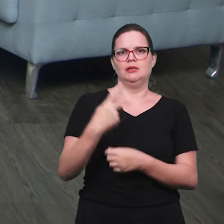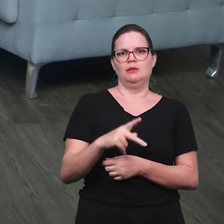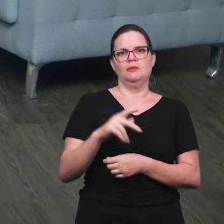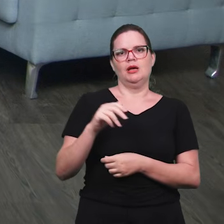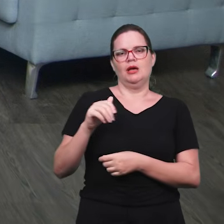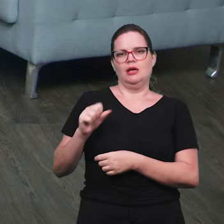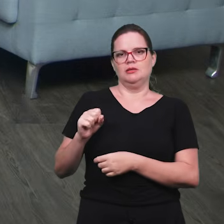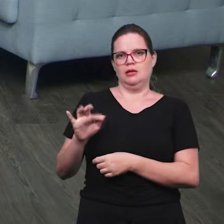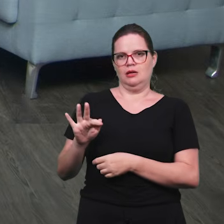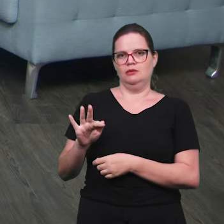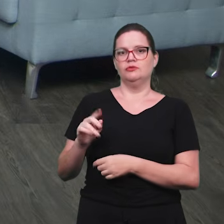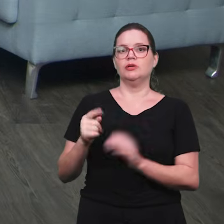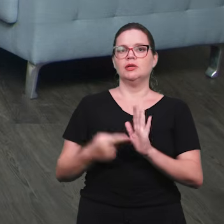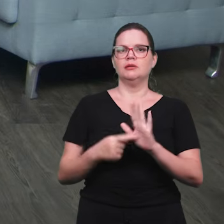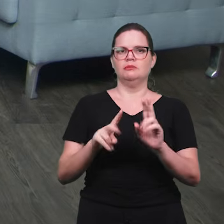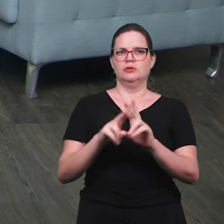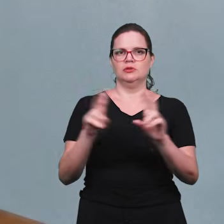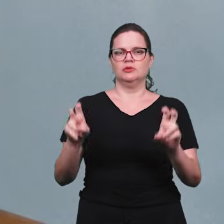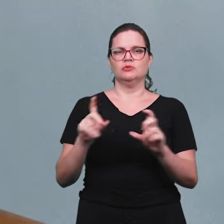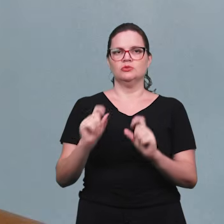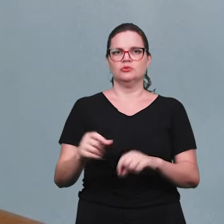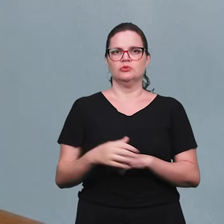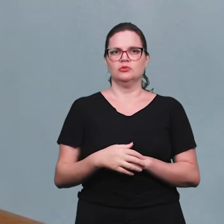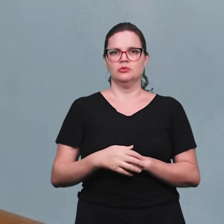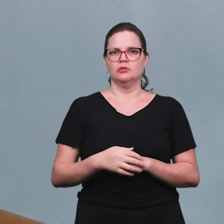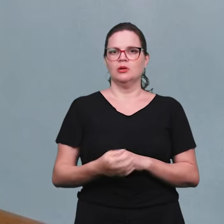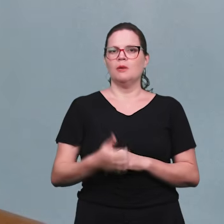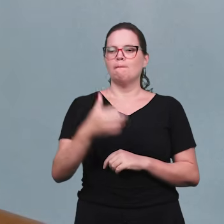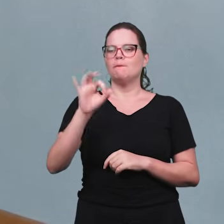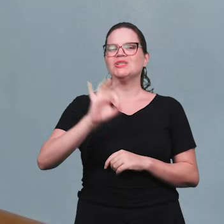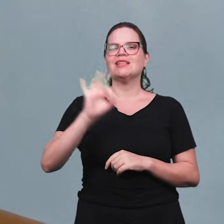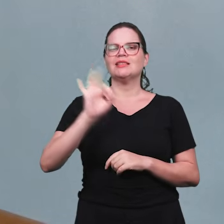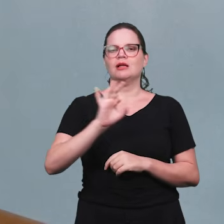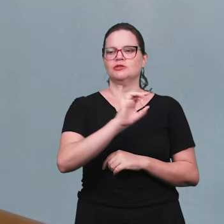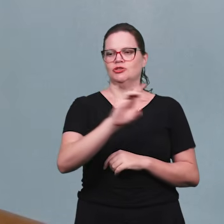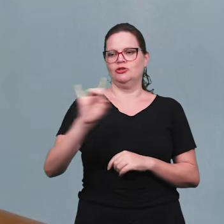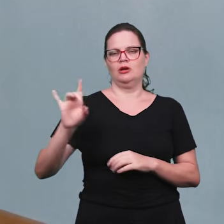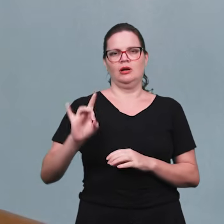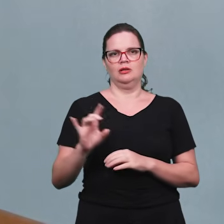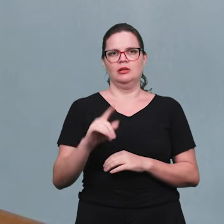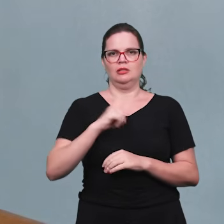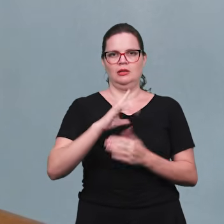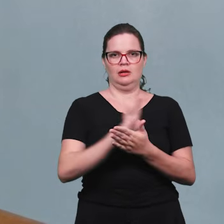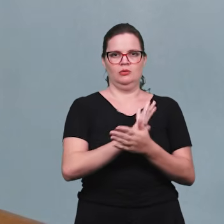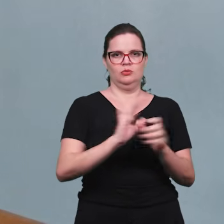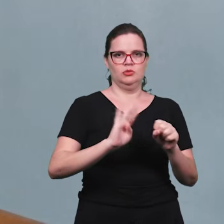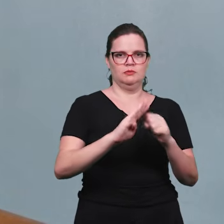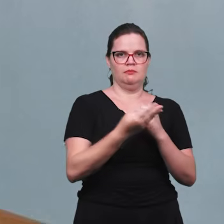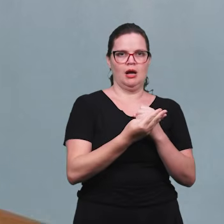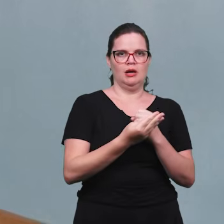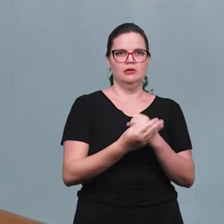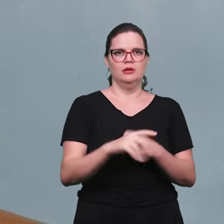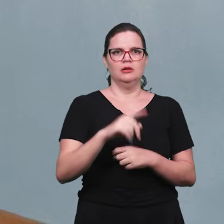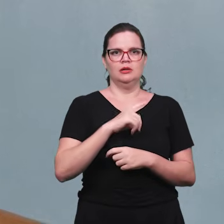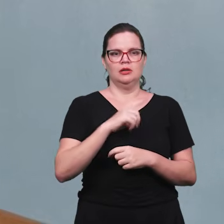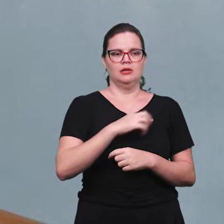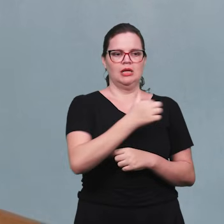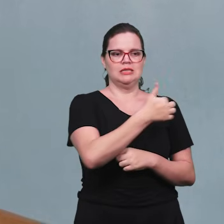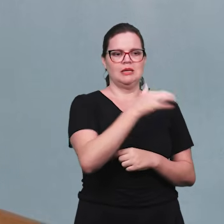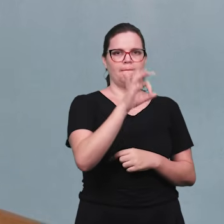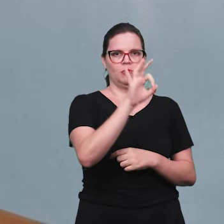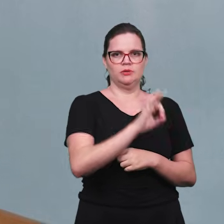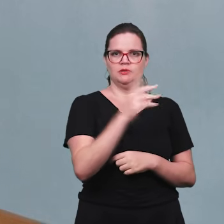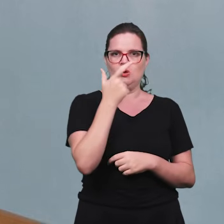que atendem uma quantidade de porcentagem do município, tem bairros que são atingidos por